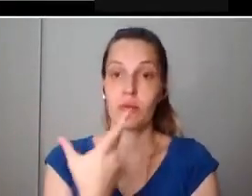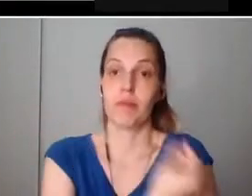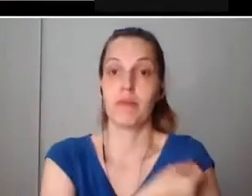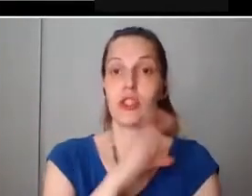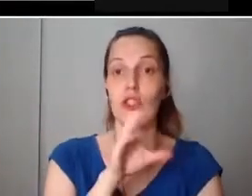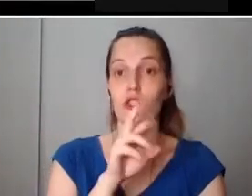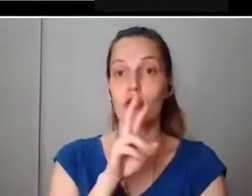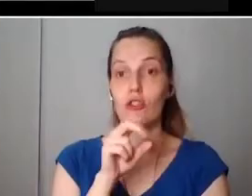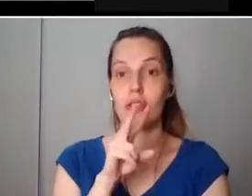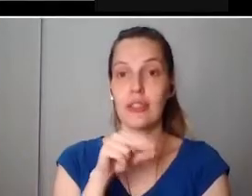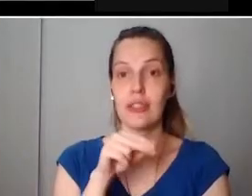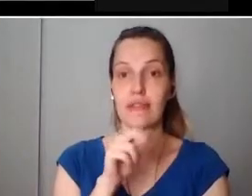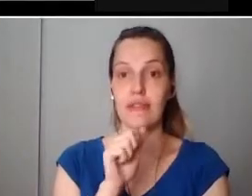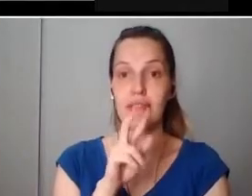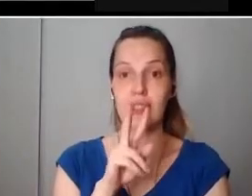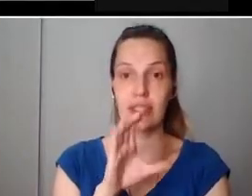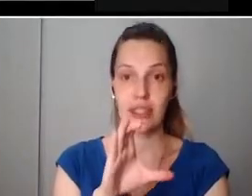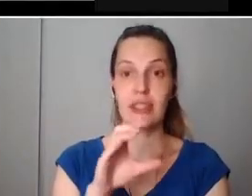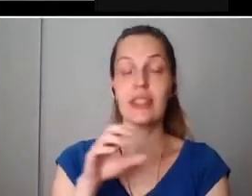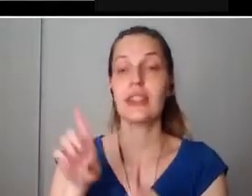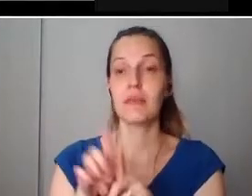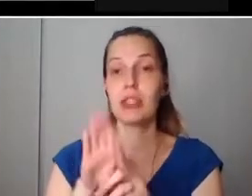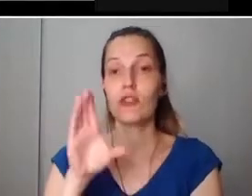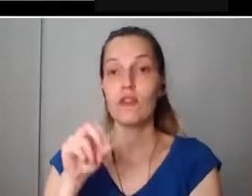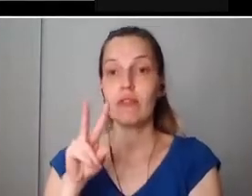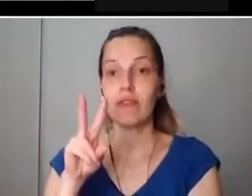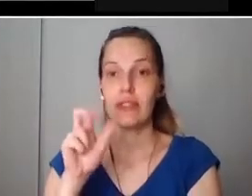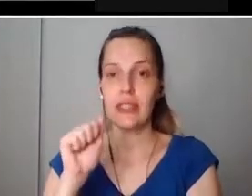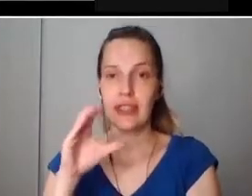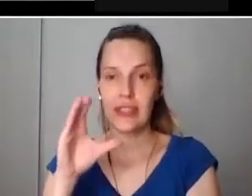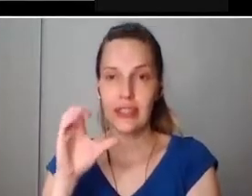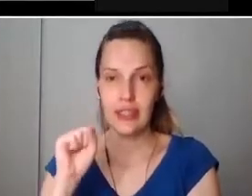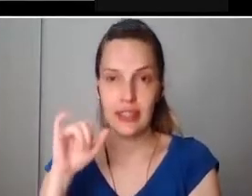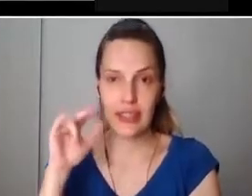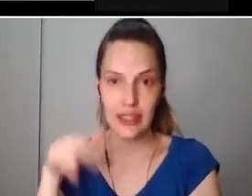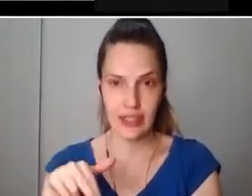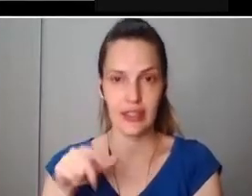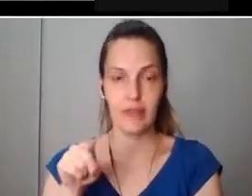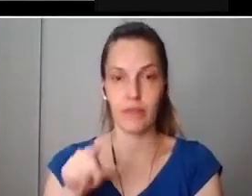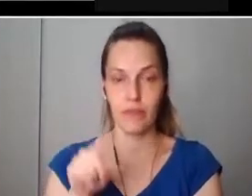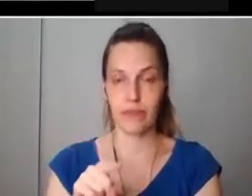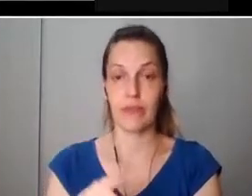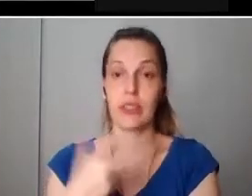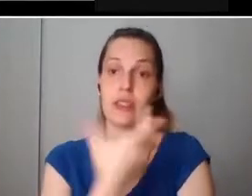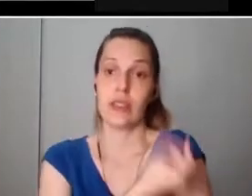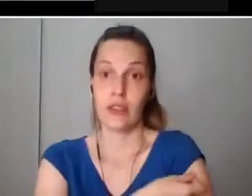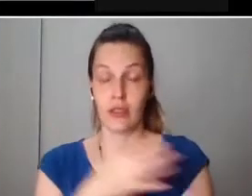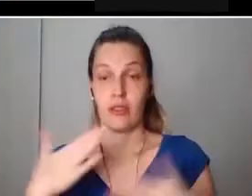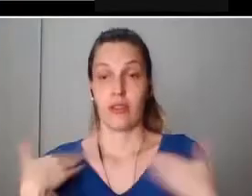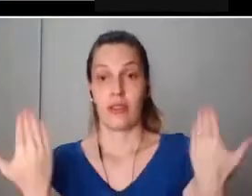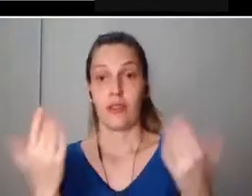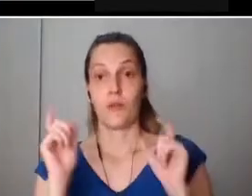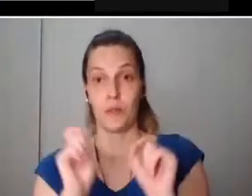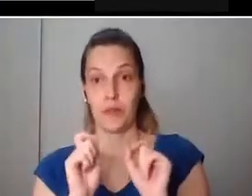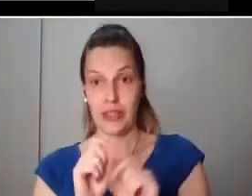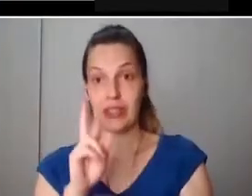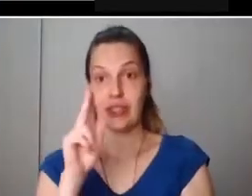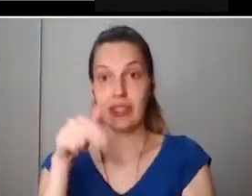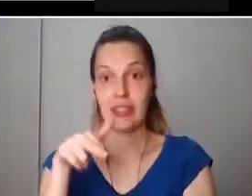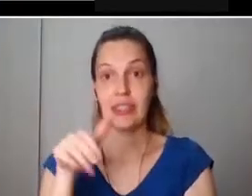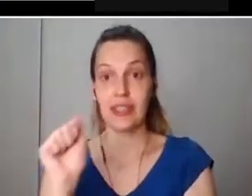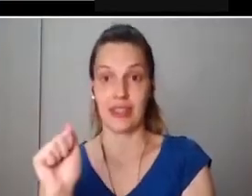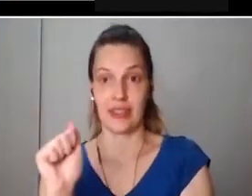delas. Tu tem as vacinas que realmente foram uma surpresa, que foram as vacinas de RNA. A gente pode fazer vacina só com